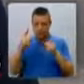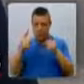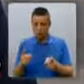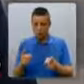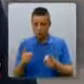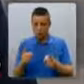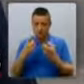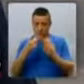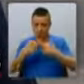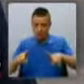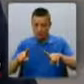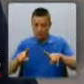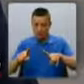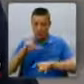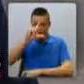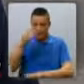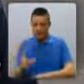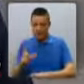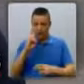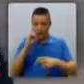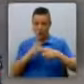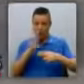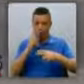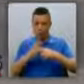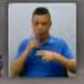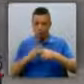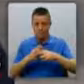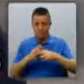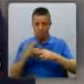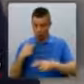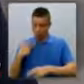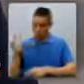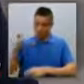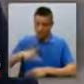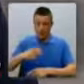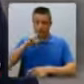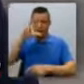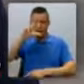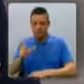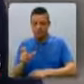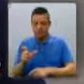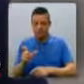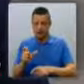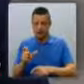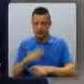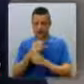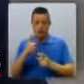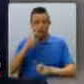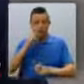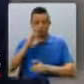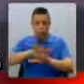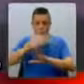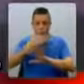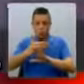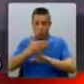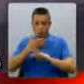ser diferente logo em Itália, logo em Roma, de onde vim. Porque Itália também aumentou o nível de segurança, uma vez que